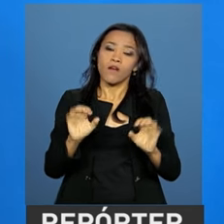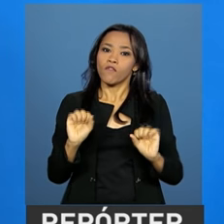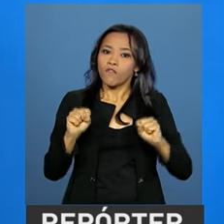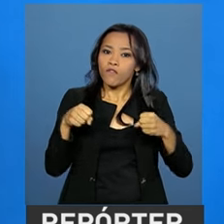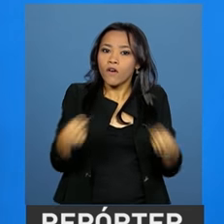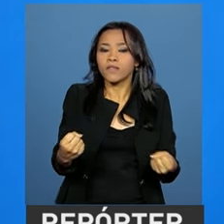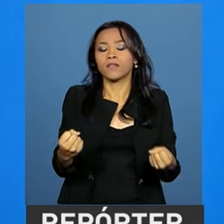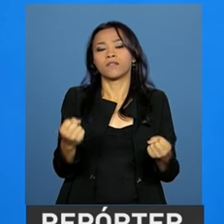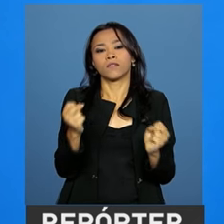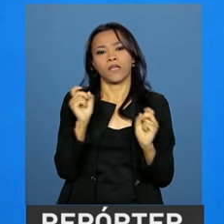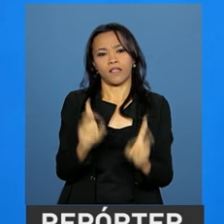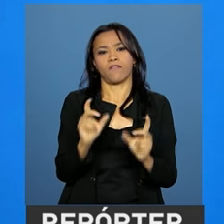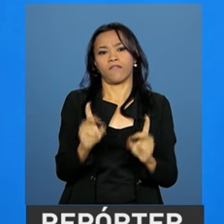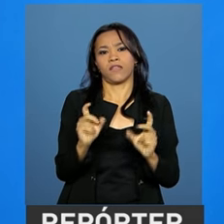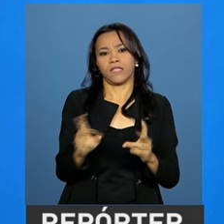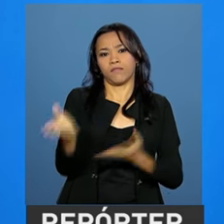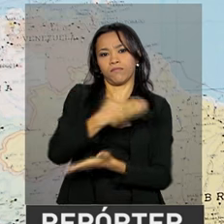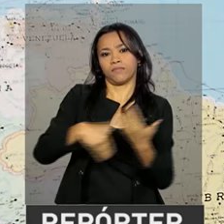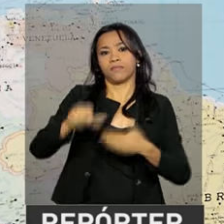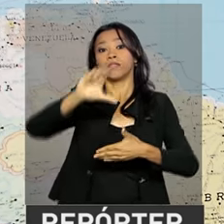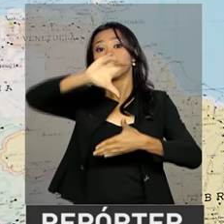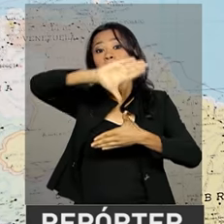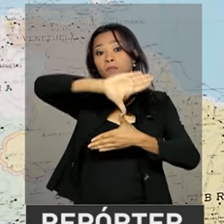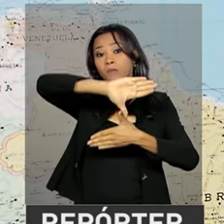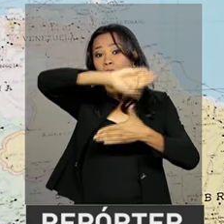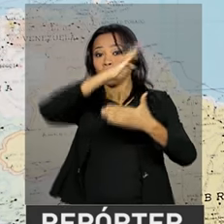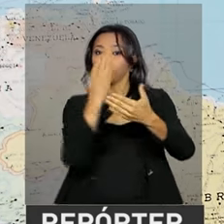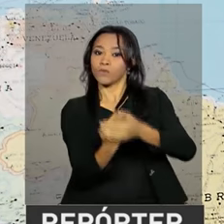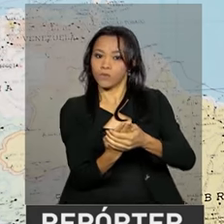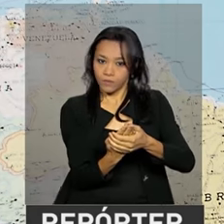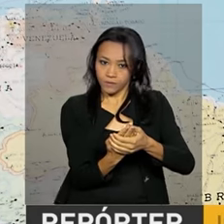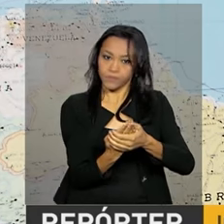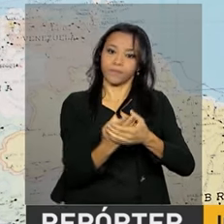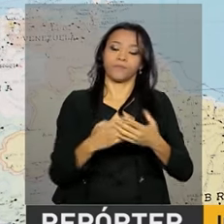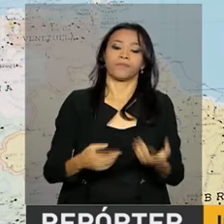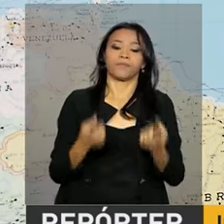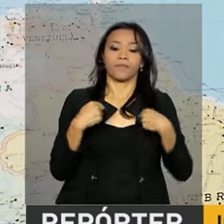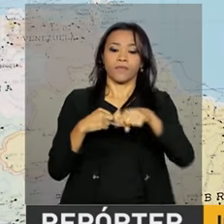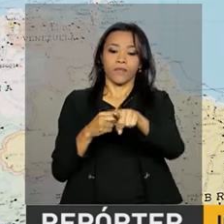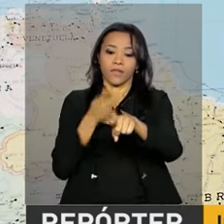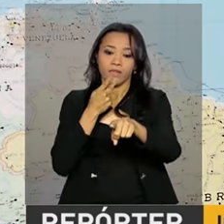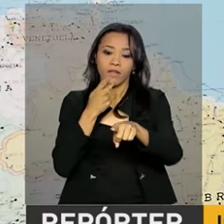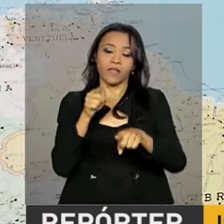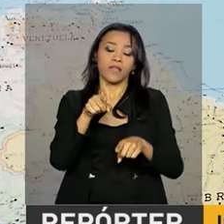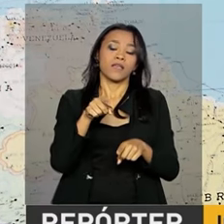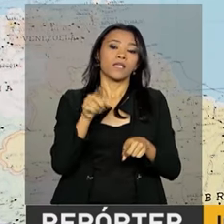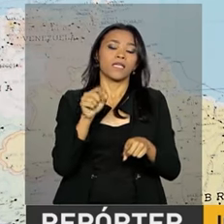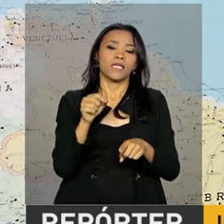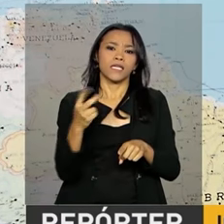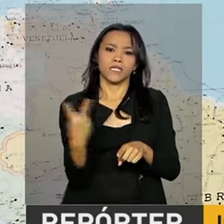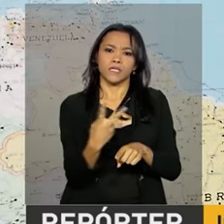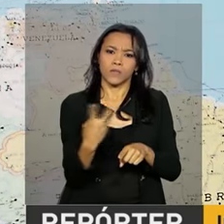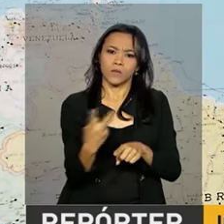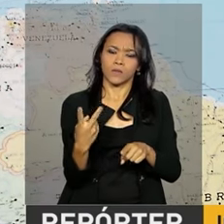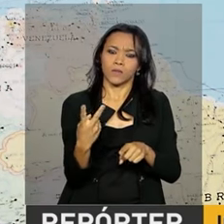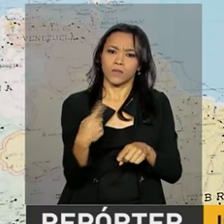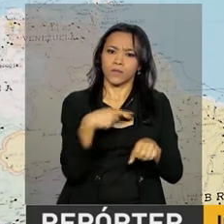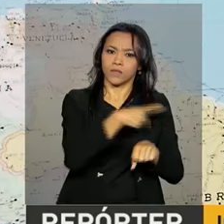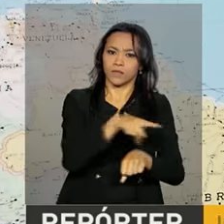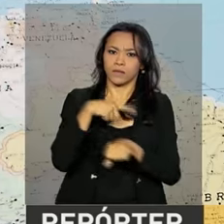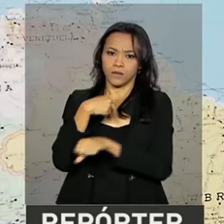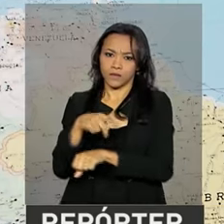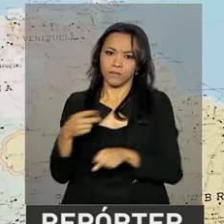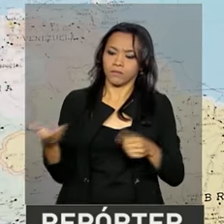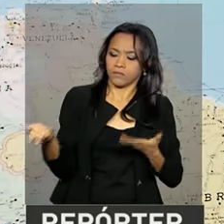relações comerciais e do Mercosul. aproximação bilateral Brasil e Argentina é o que vai a é a maior das